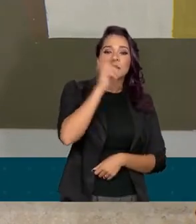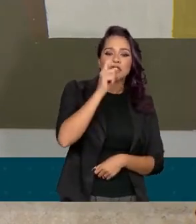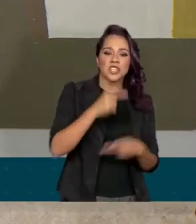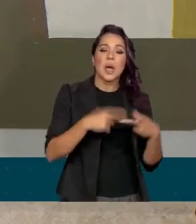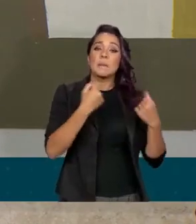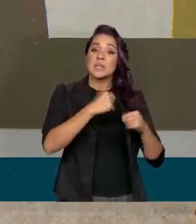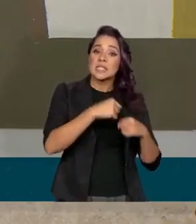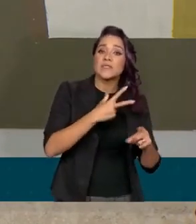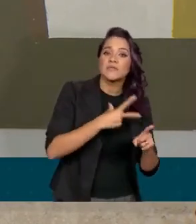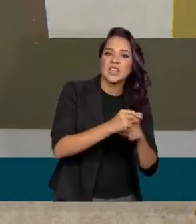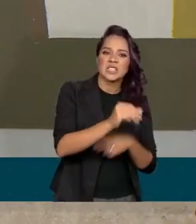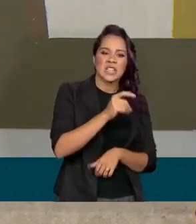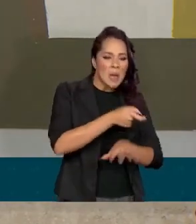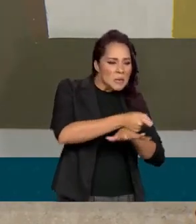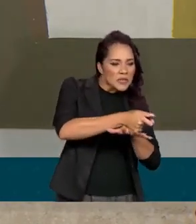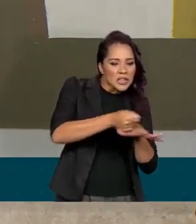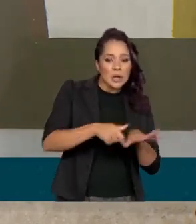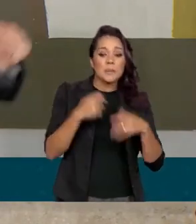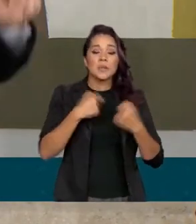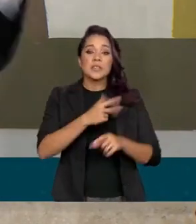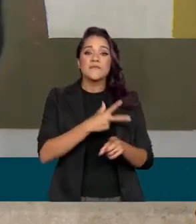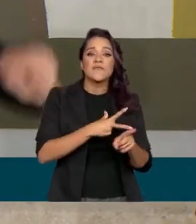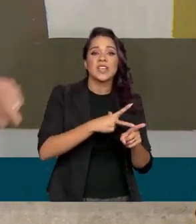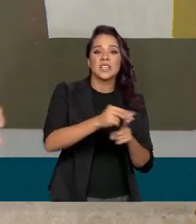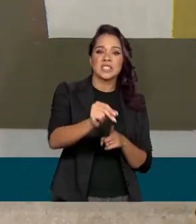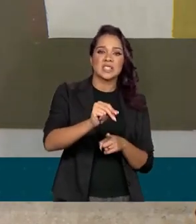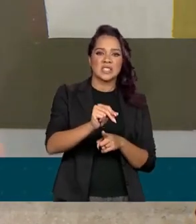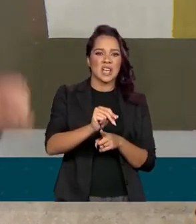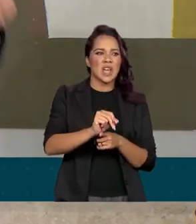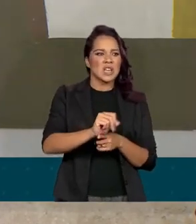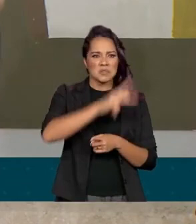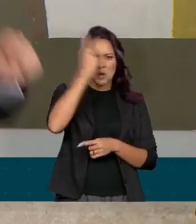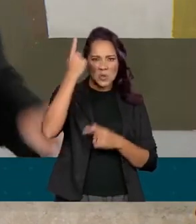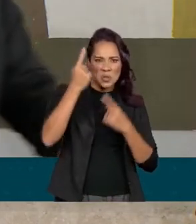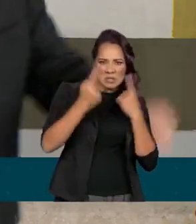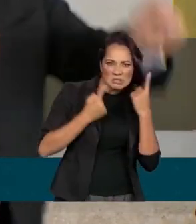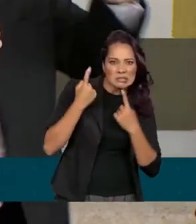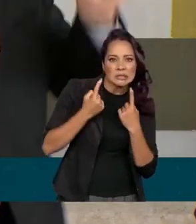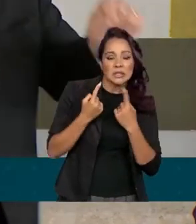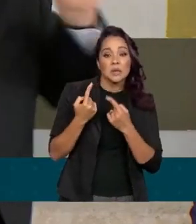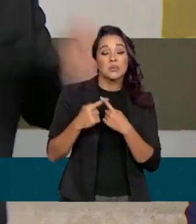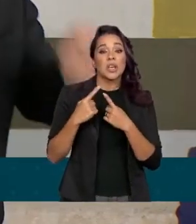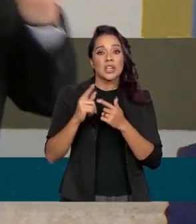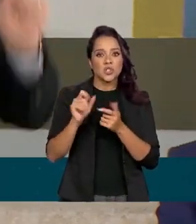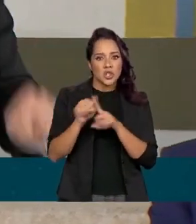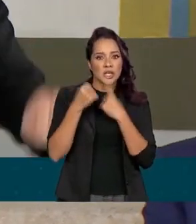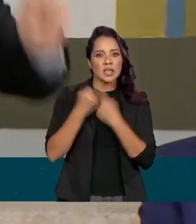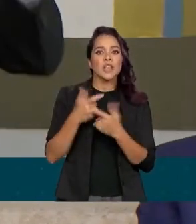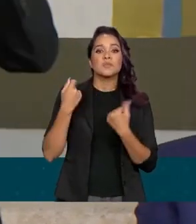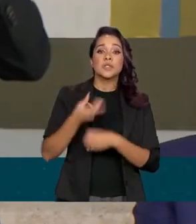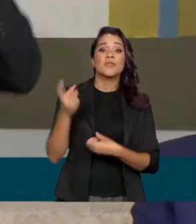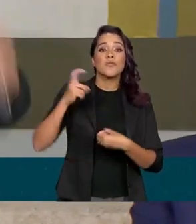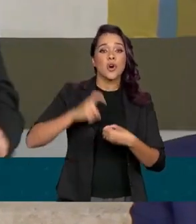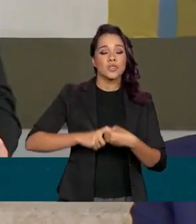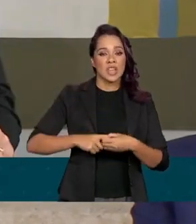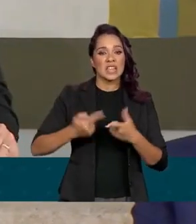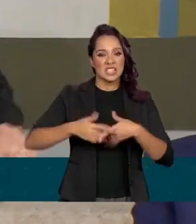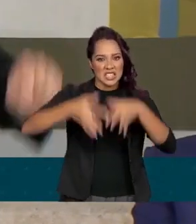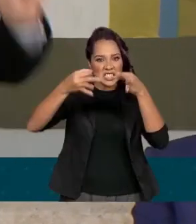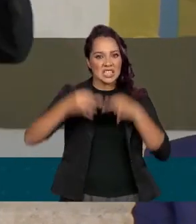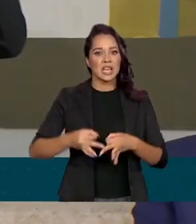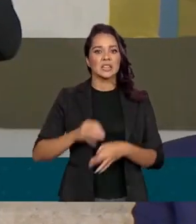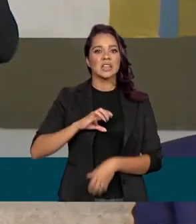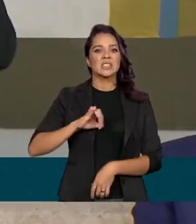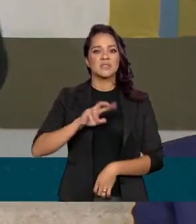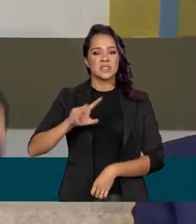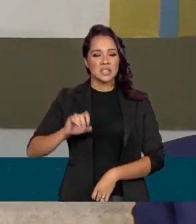nós temos que derrotar o fake news, nós temos que derrotar os fanáticos. Porque essa sociedade, ela tem que voltar a ser civilizada,